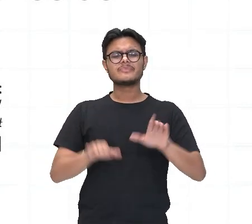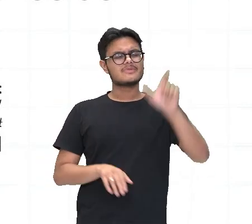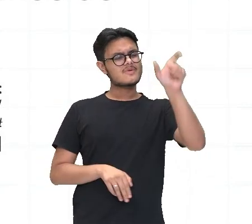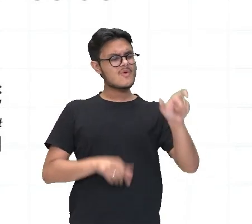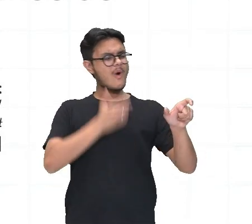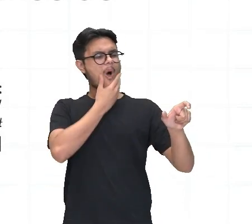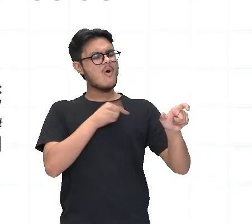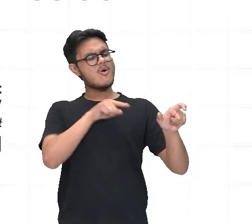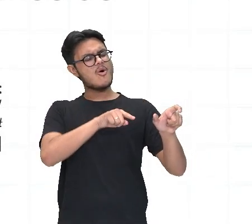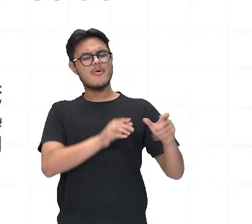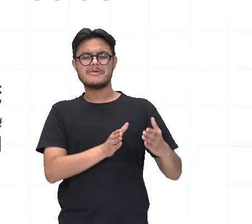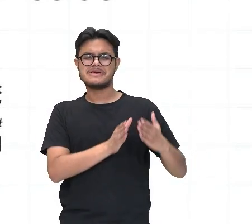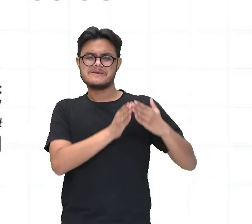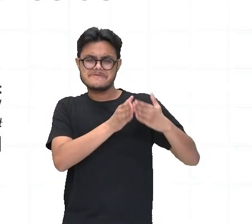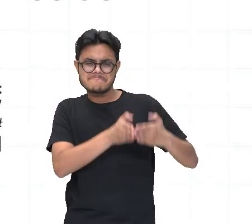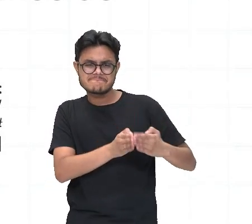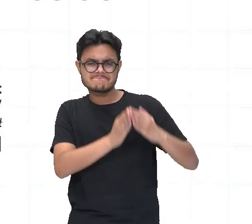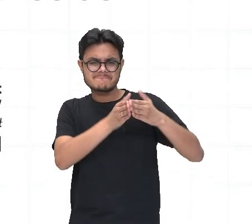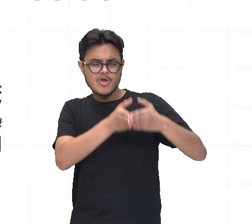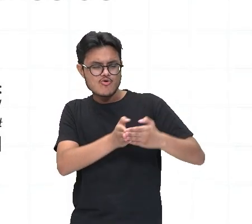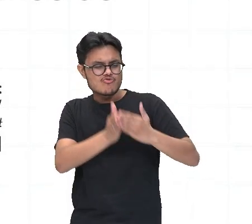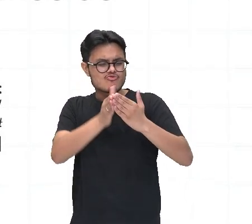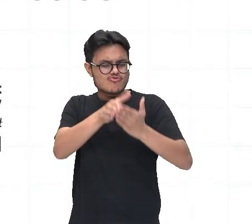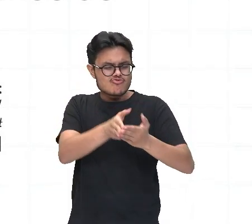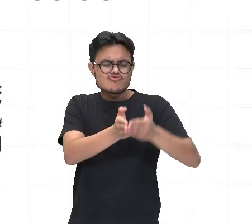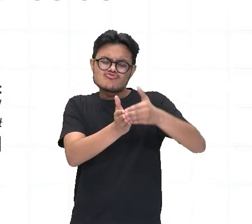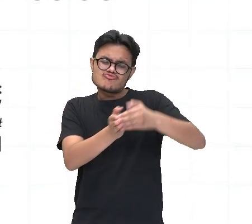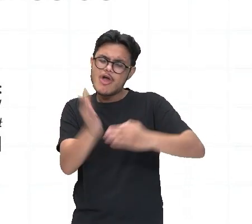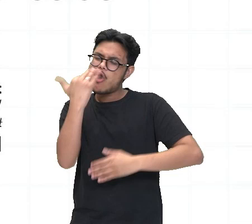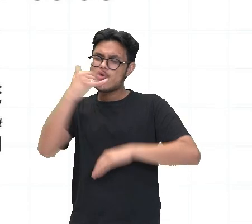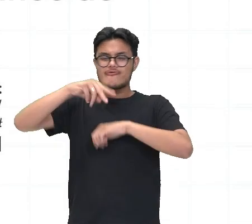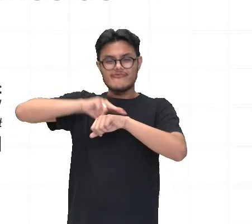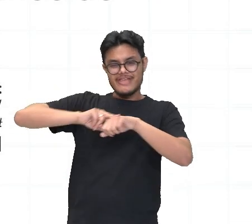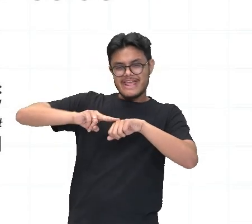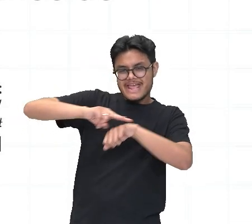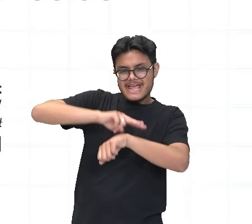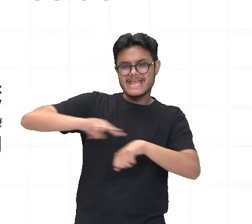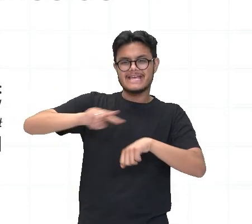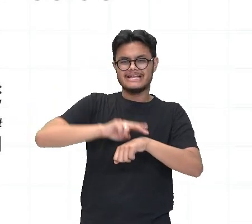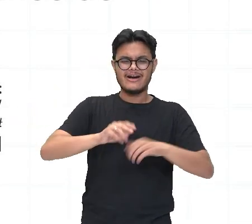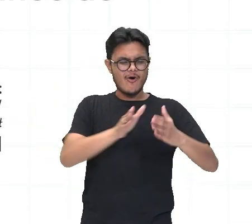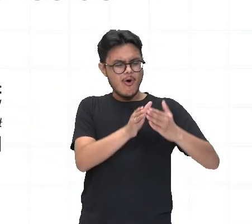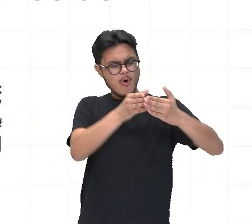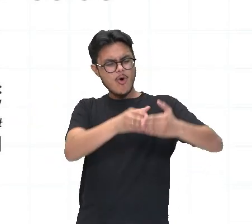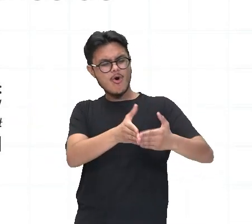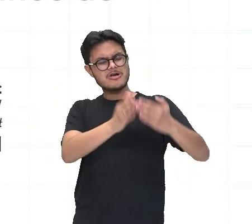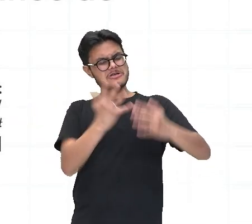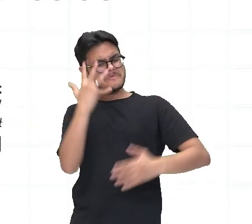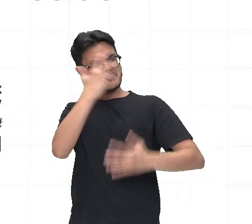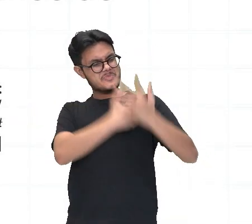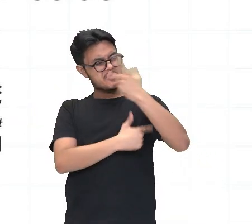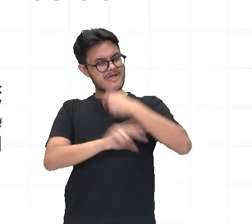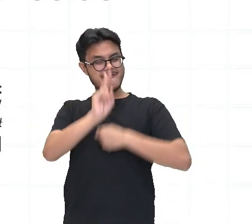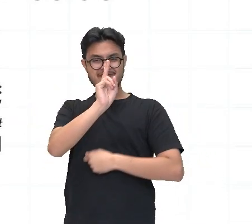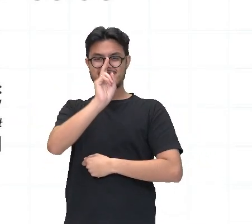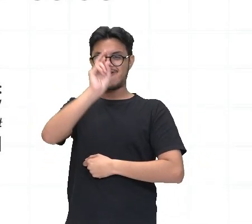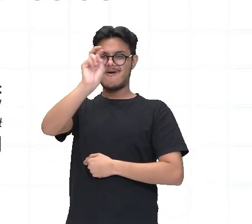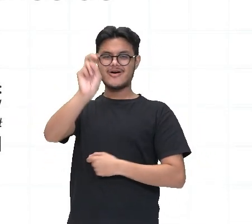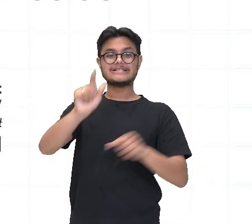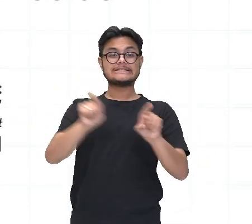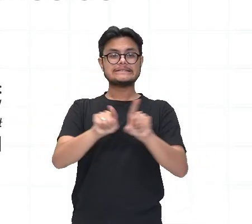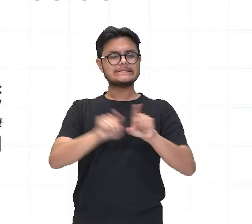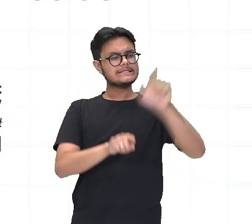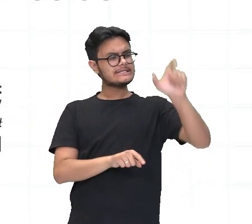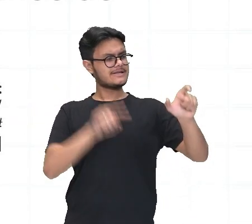agora. Carlito partiu no barco verde, que era longo e forte. O